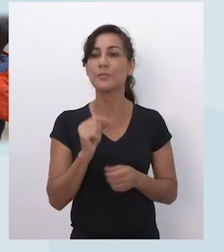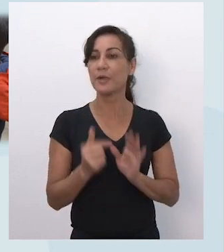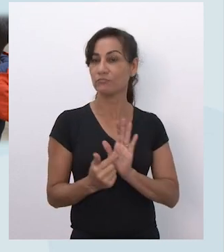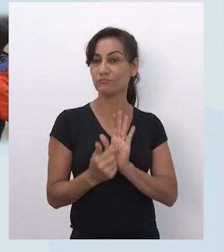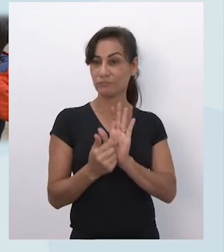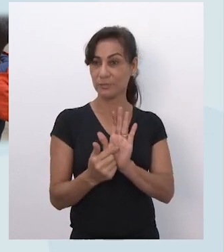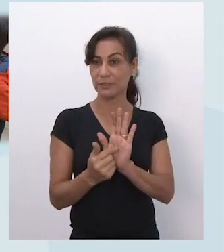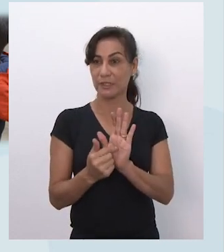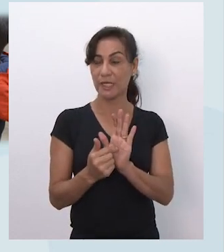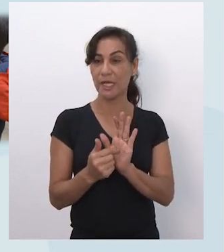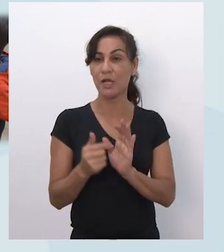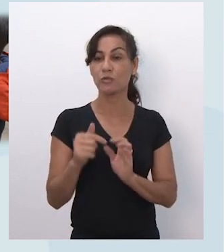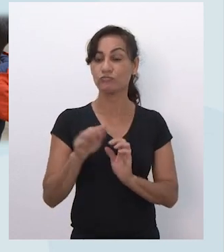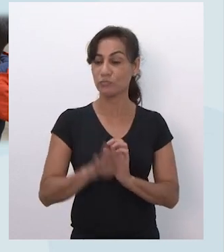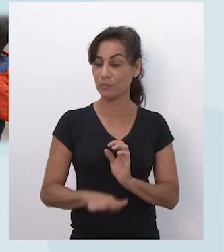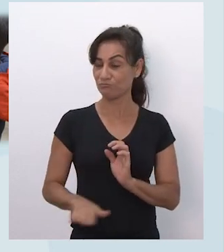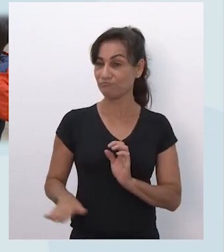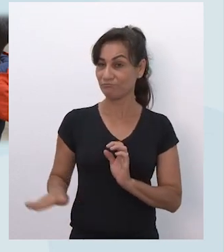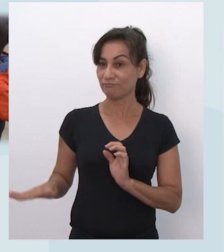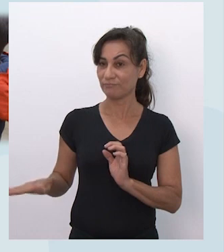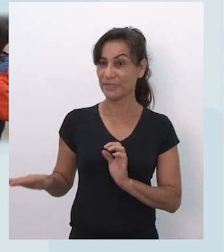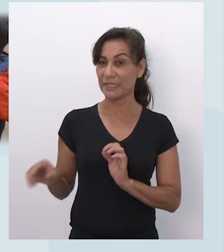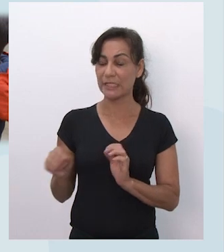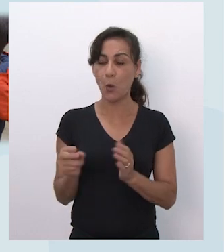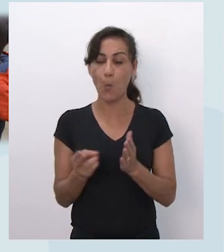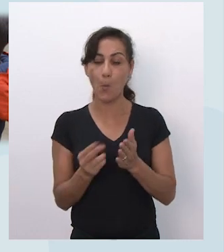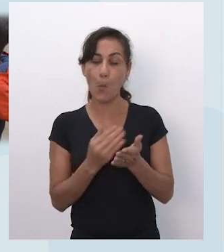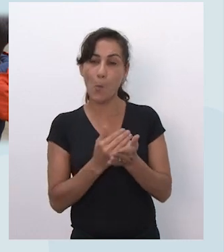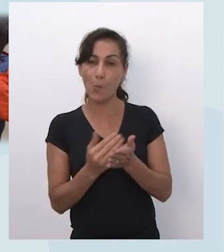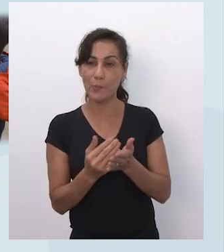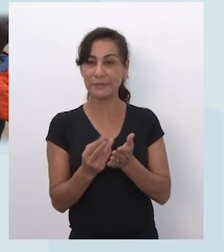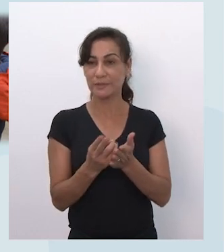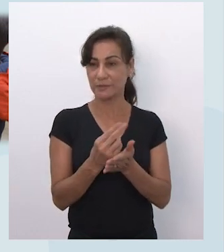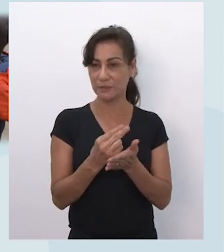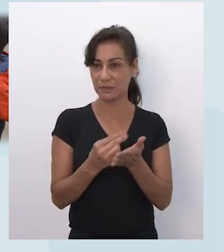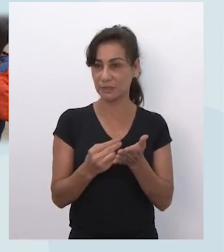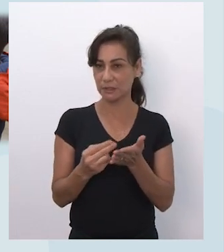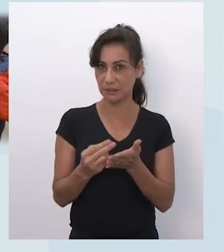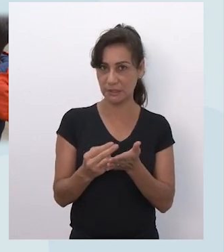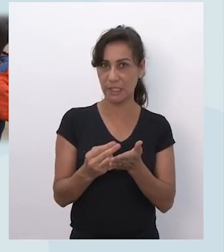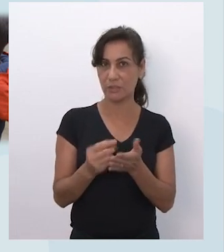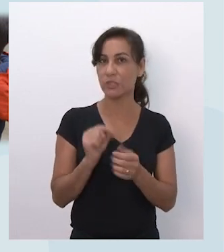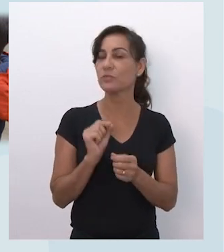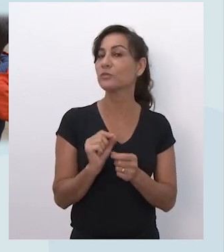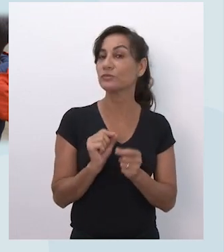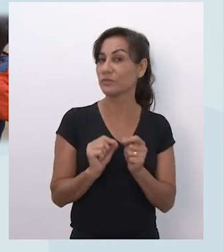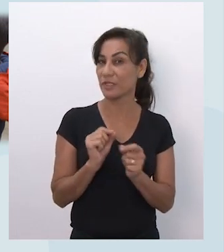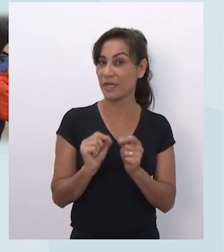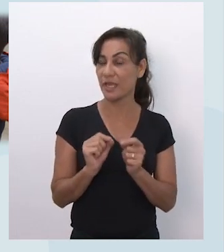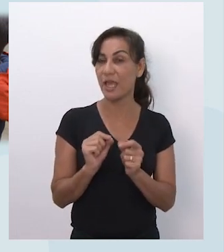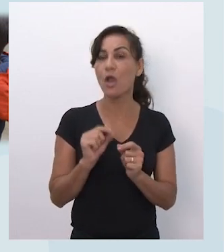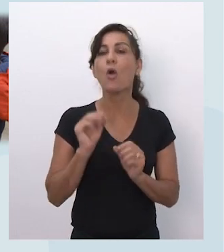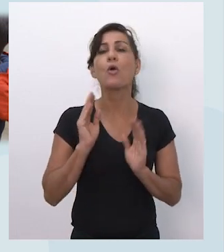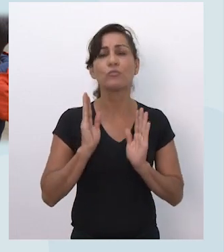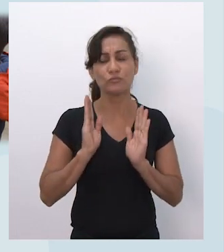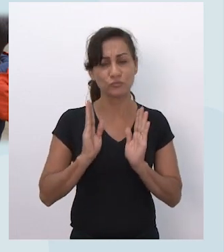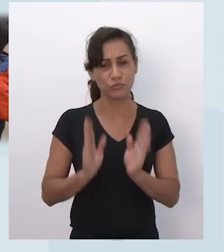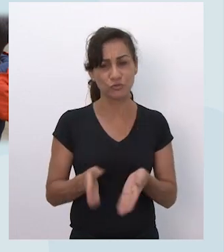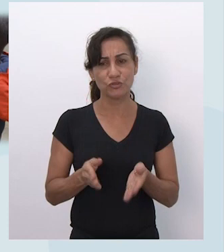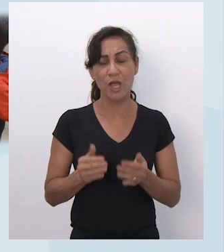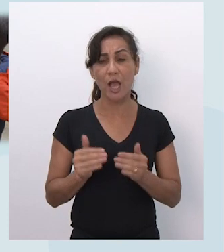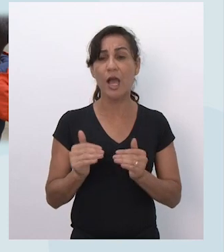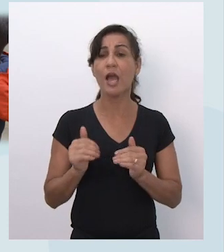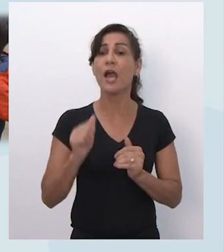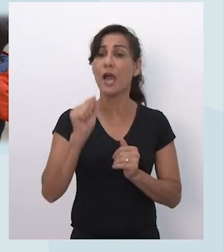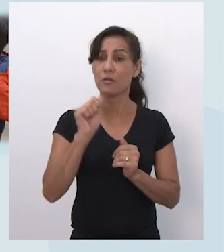ainda é bem pequena, ela começa a fazer uns desenhos, né? Esses desenhos a gente pode considerar como já uma manifestação da